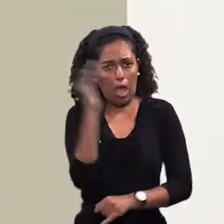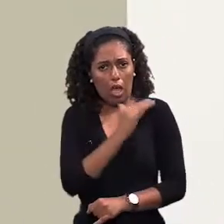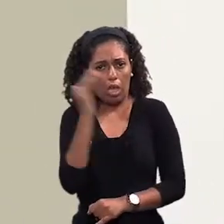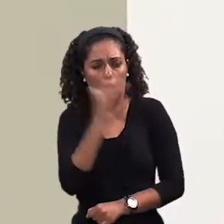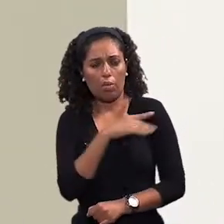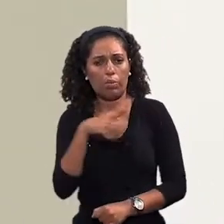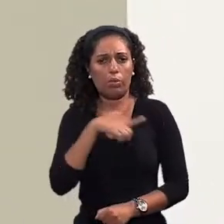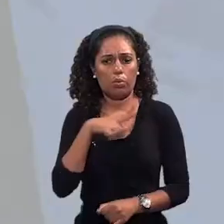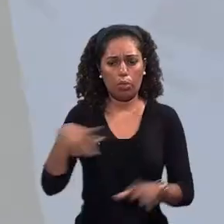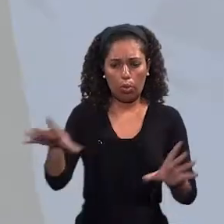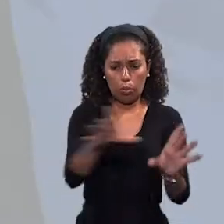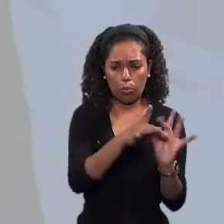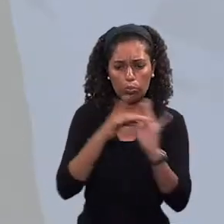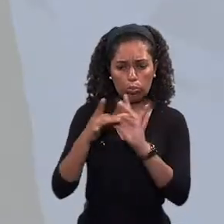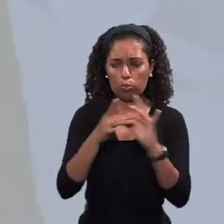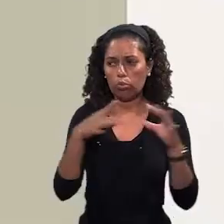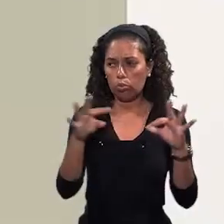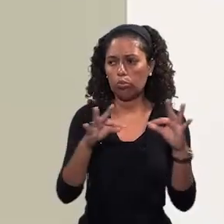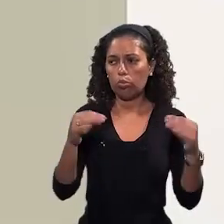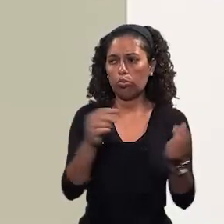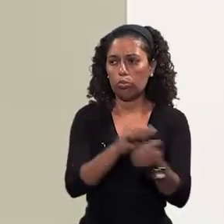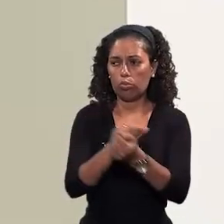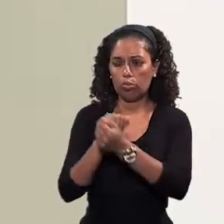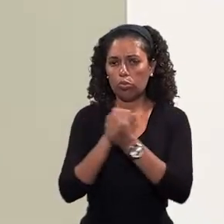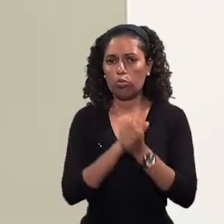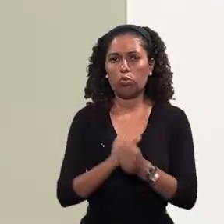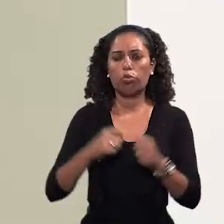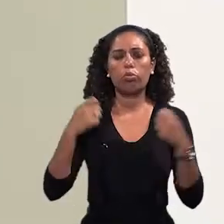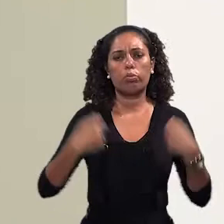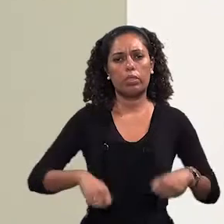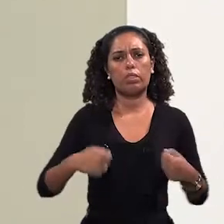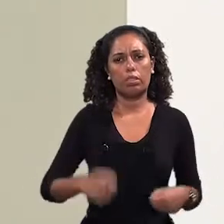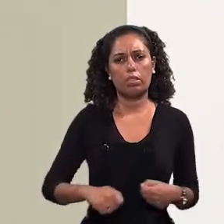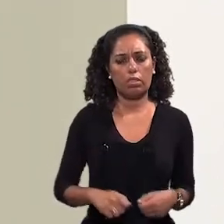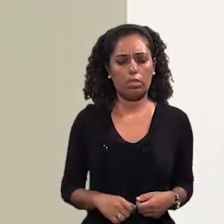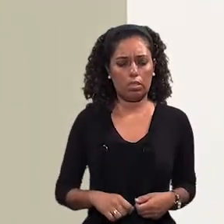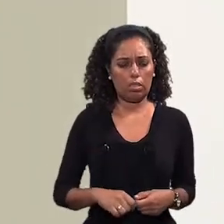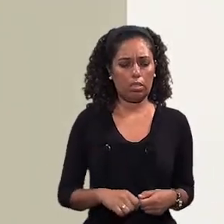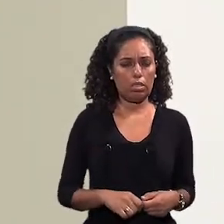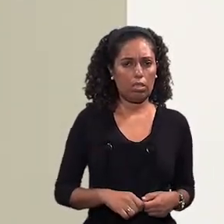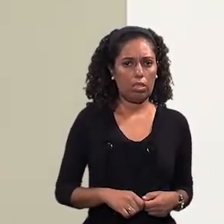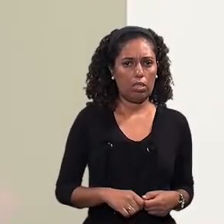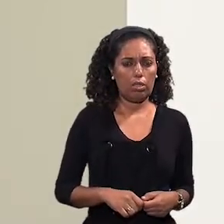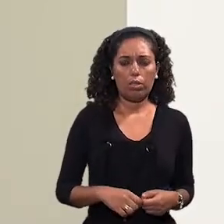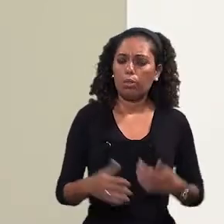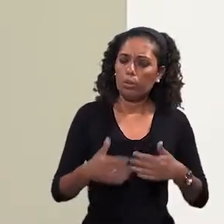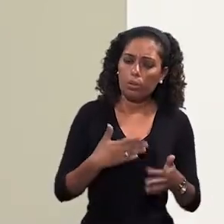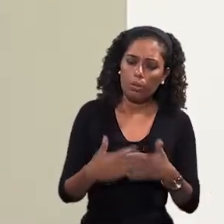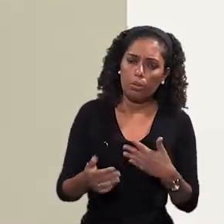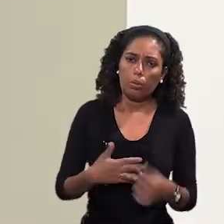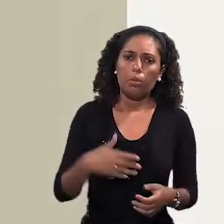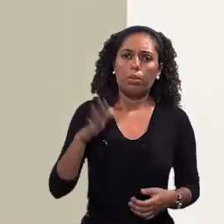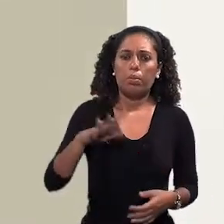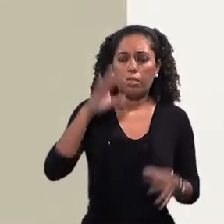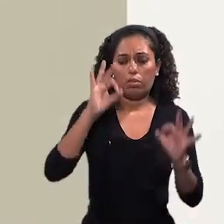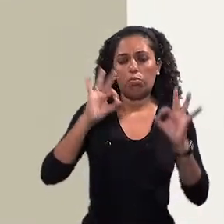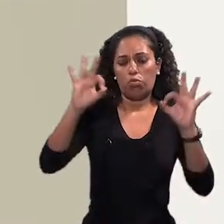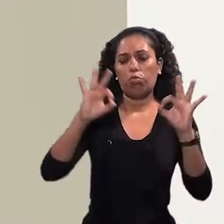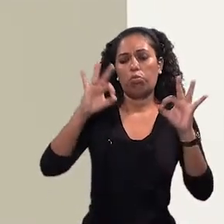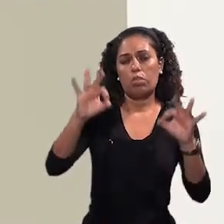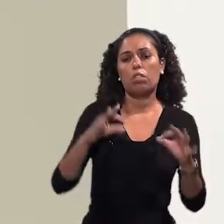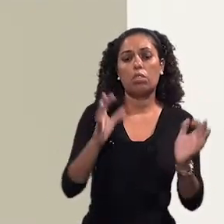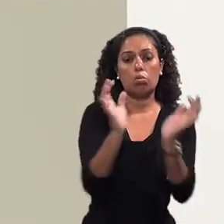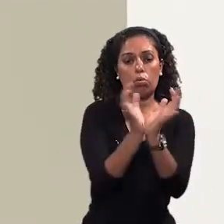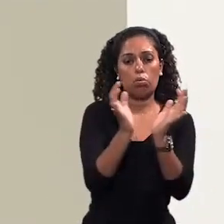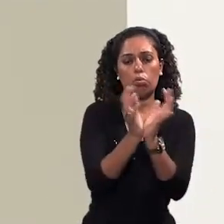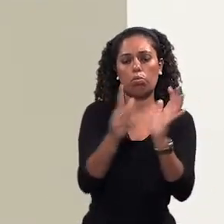mais rápidos nas suas ações. Né, deputado? Integrados. Assim, a gente vive no mundo, ainda que as partições públicas e outras instâncias também, mas especialmente as